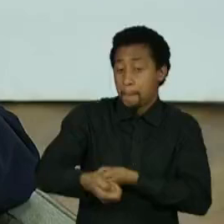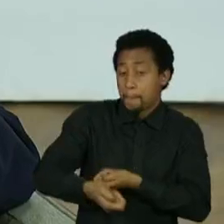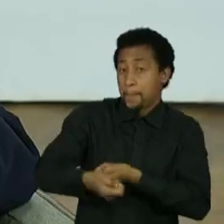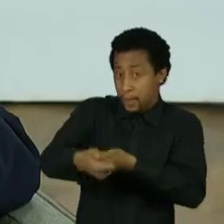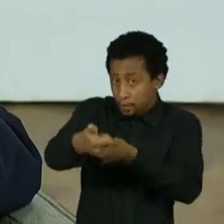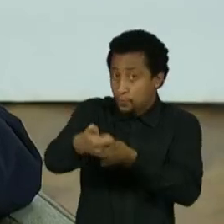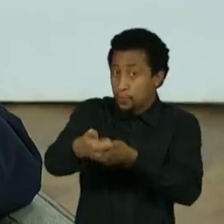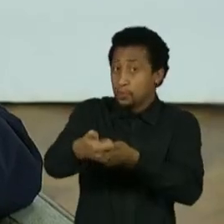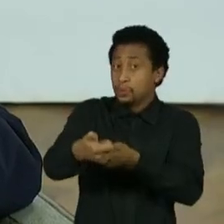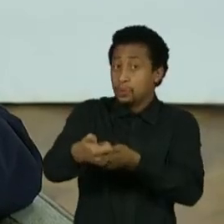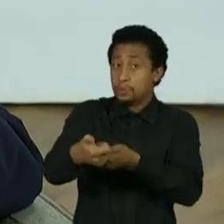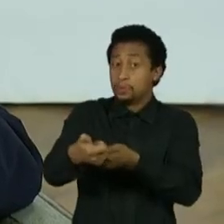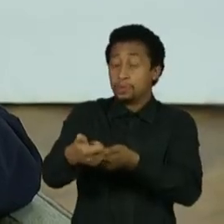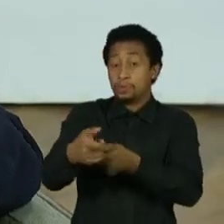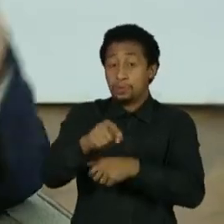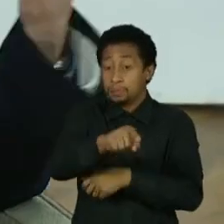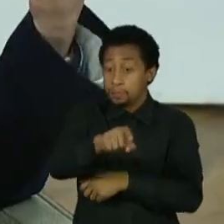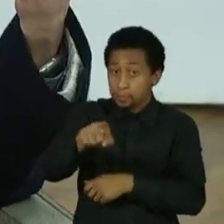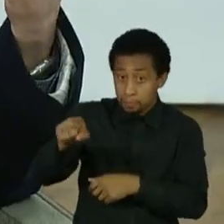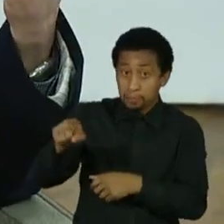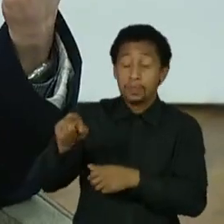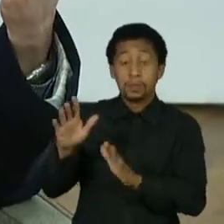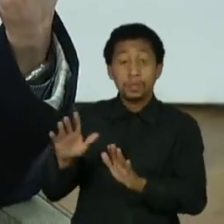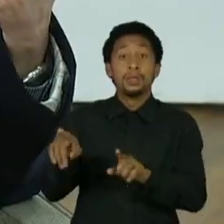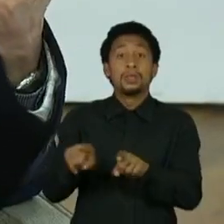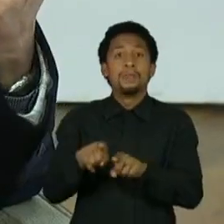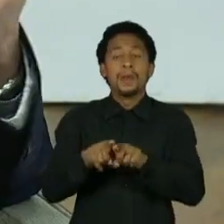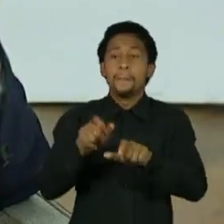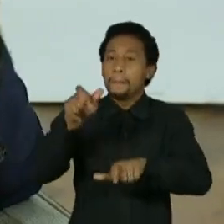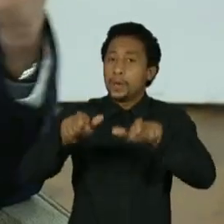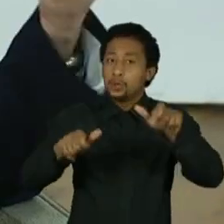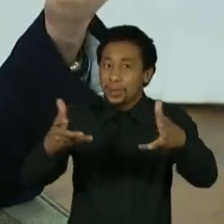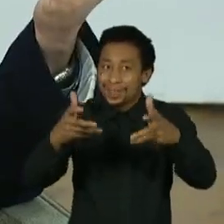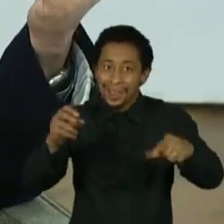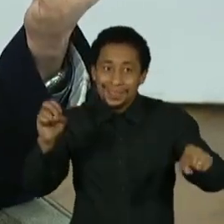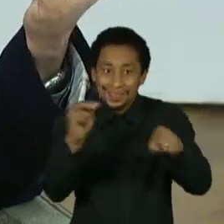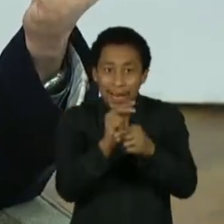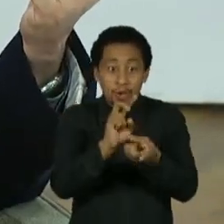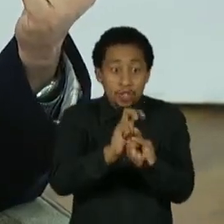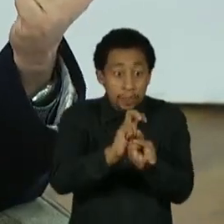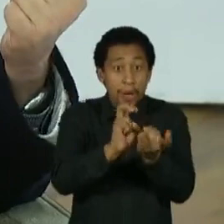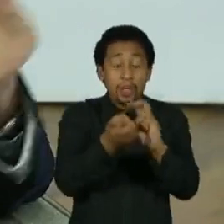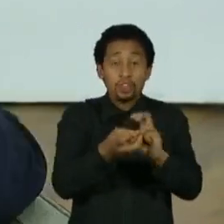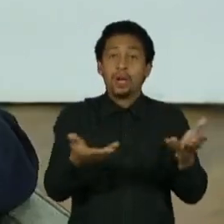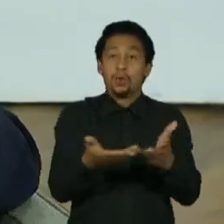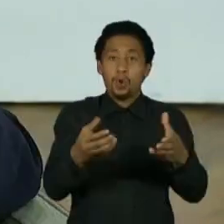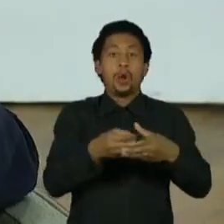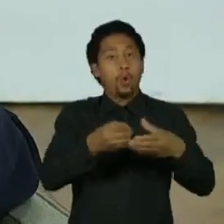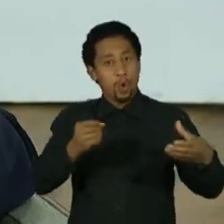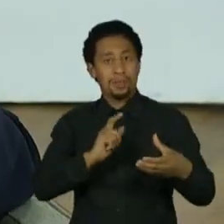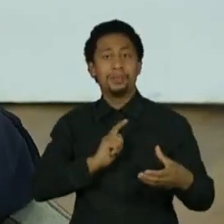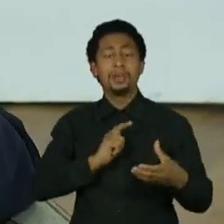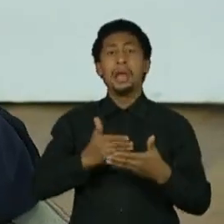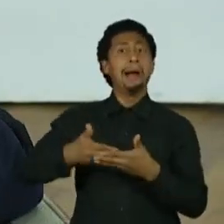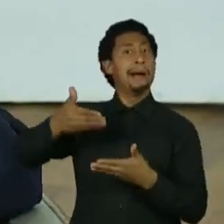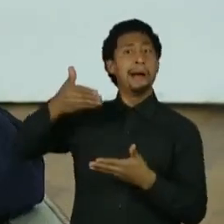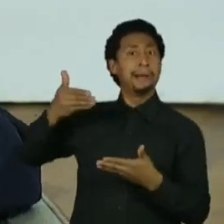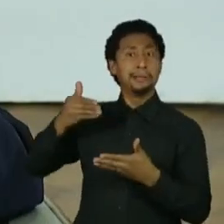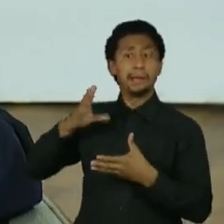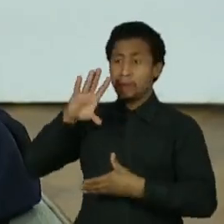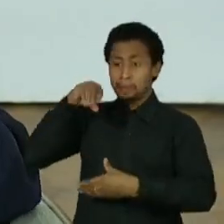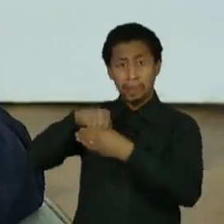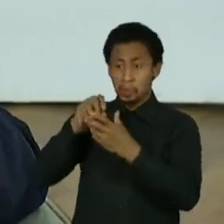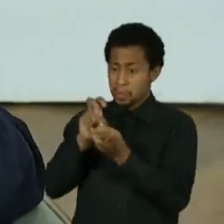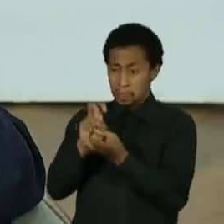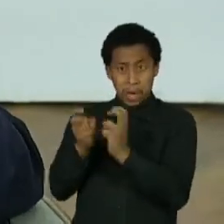para candidatos ao Itamaraty, que só tinha branco, até o presidente Fernando Henrique só tinha branco. E foi graças a um programa